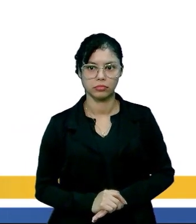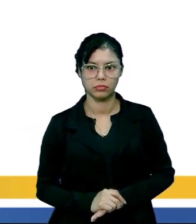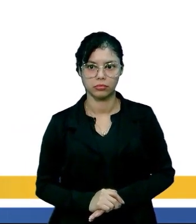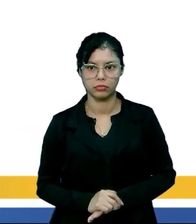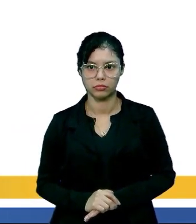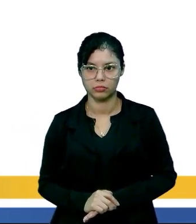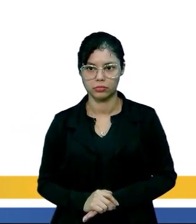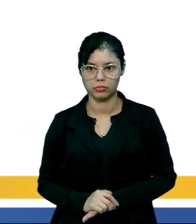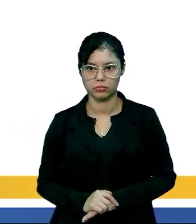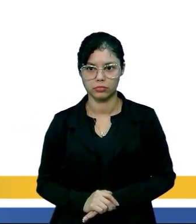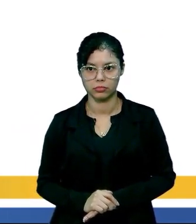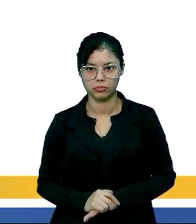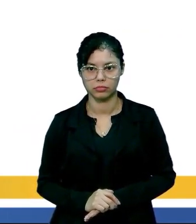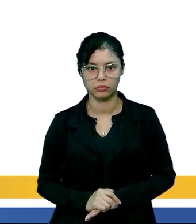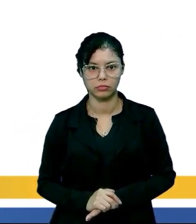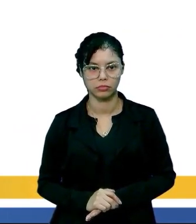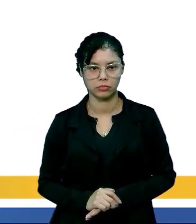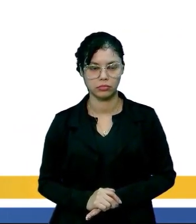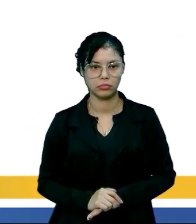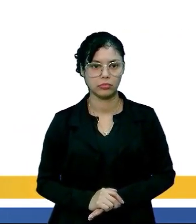destacados, tá?